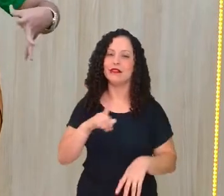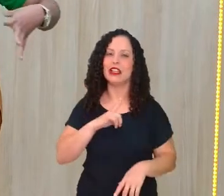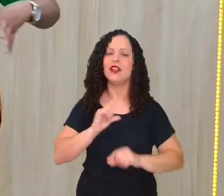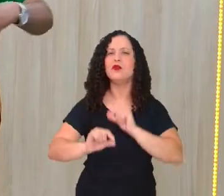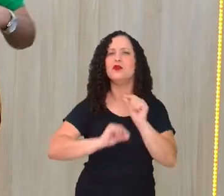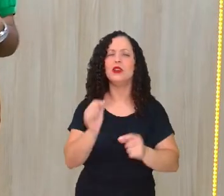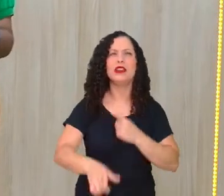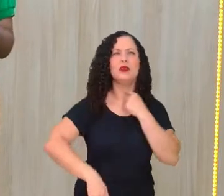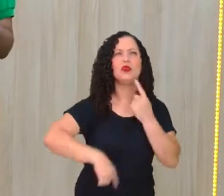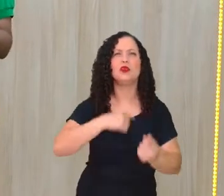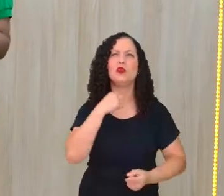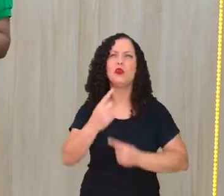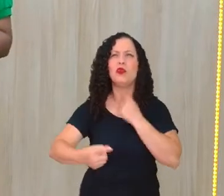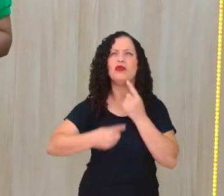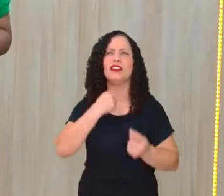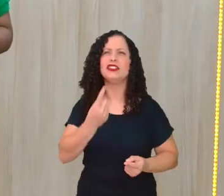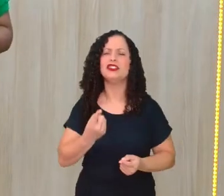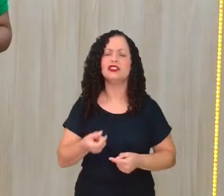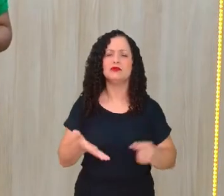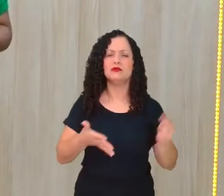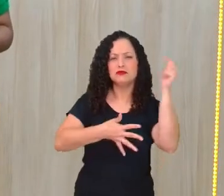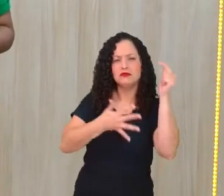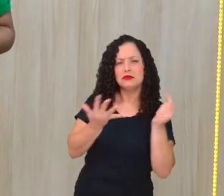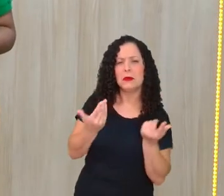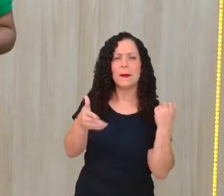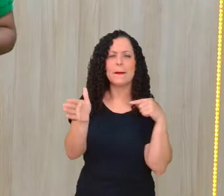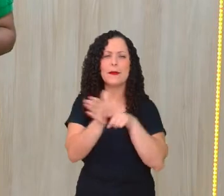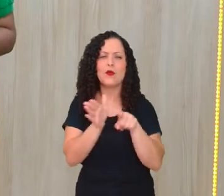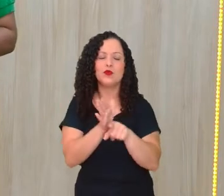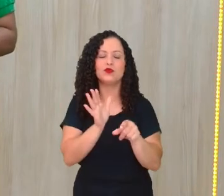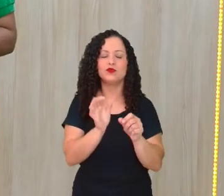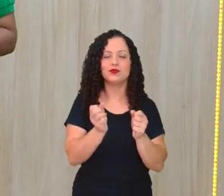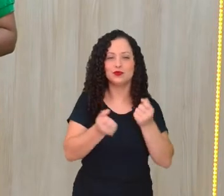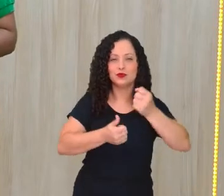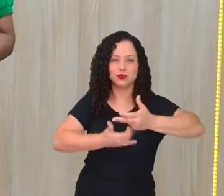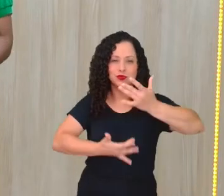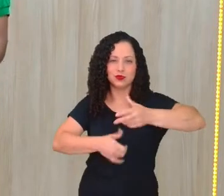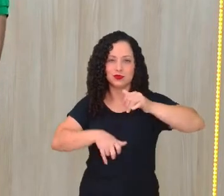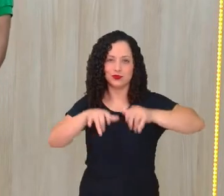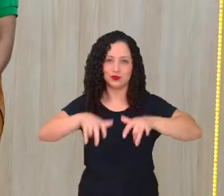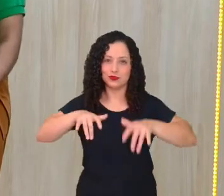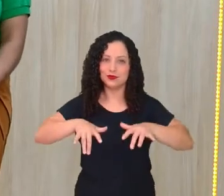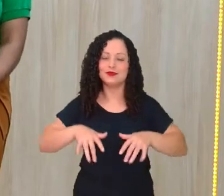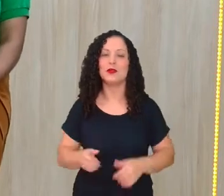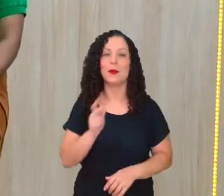dúvidas, questionamentos, elogios. Eu tenho a professora Camille Borba. Vamos dar um oi para ela?